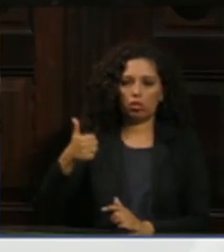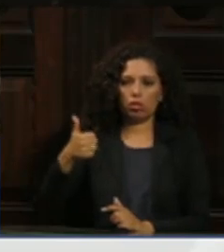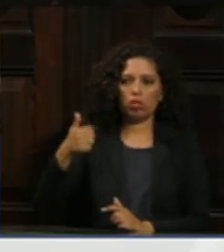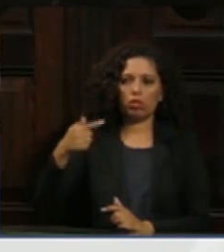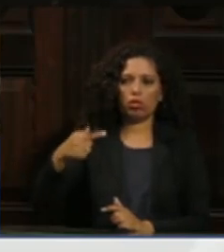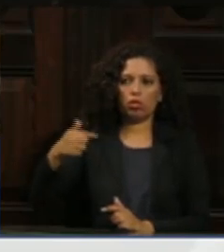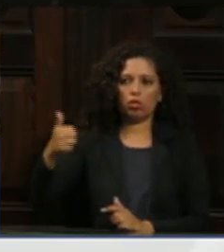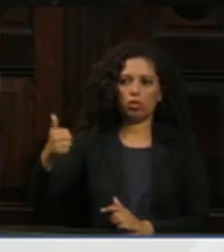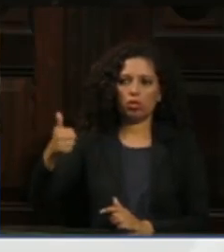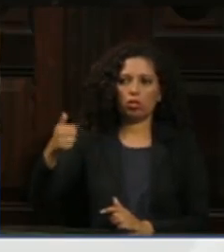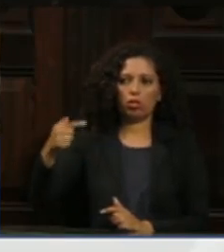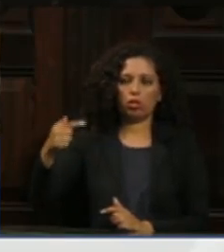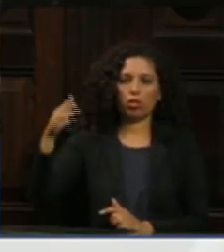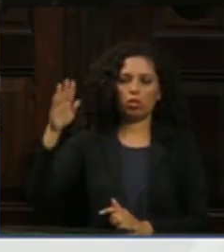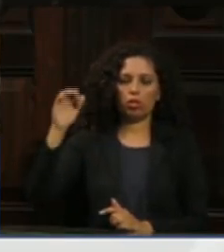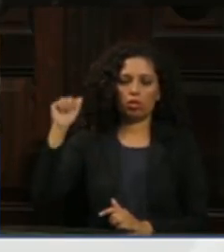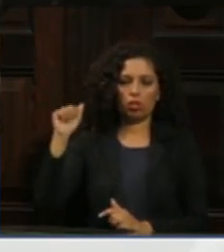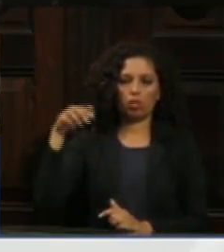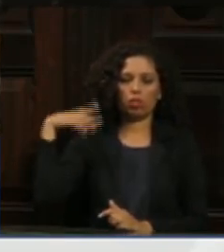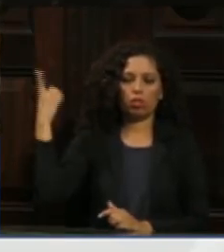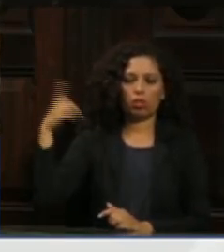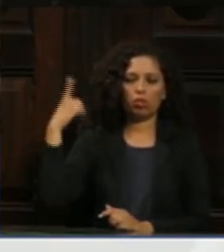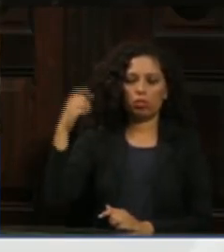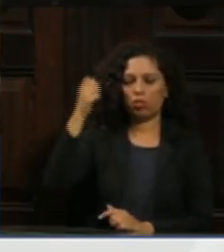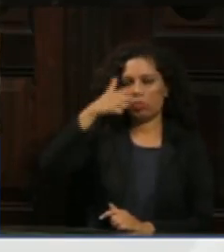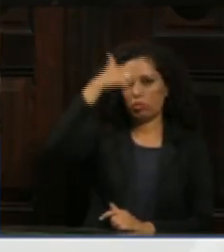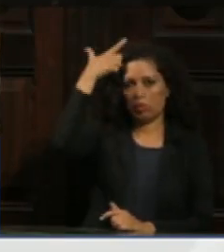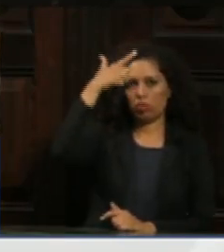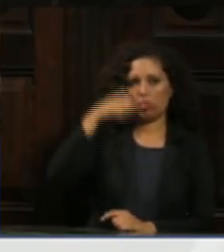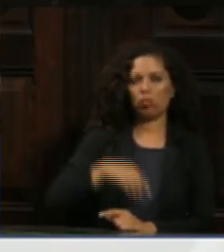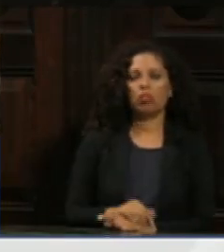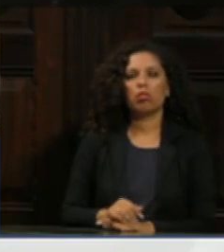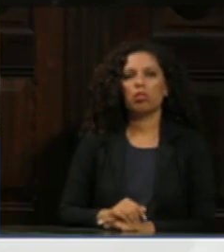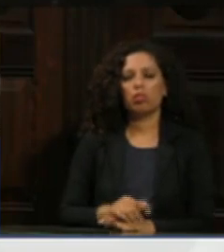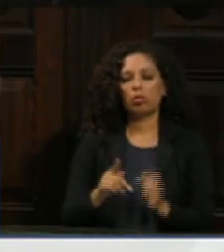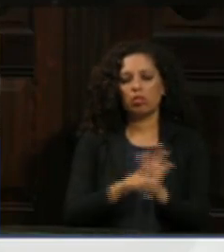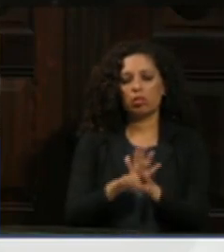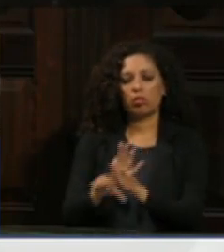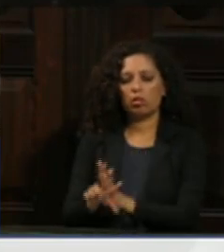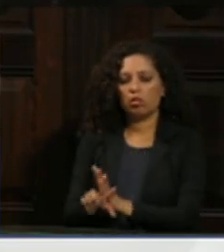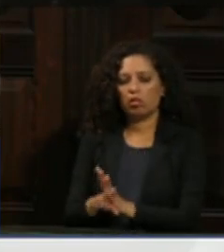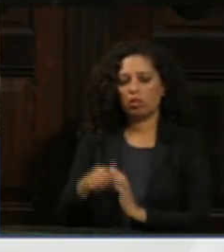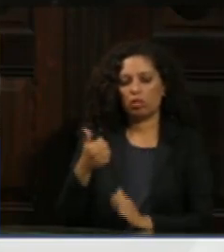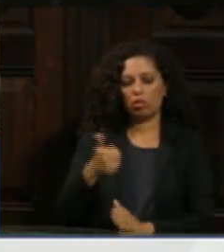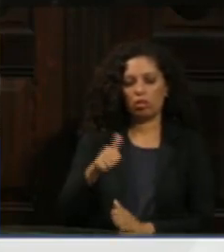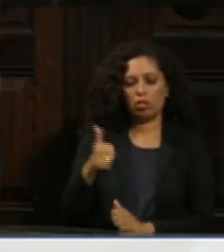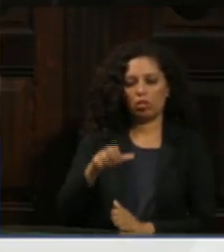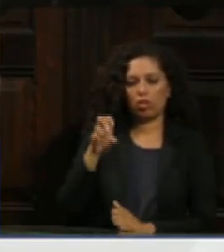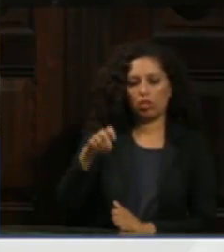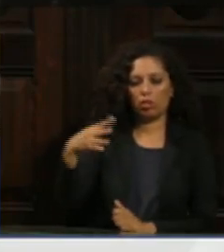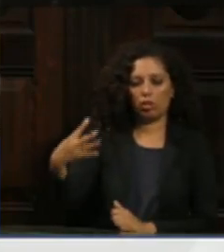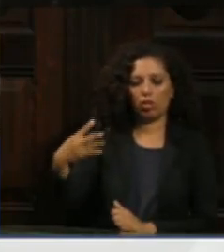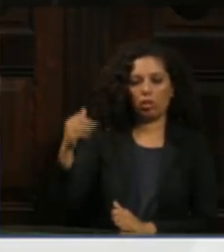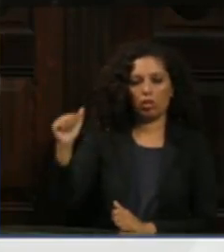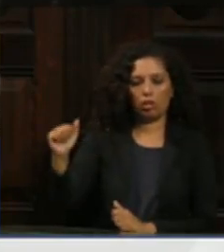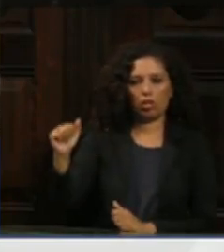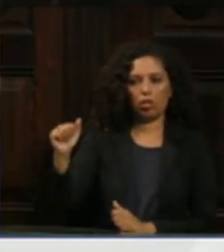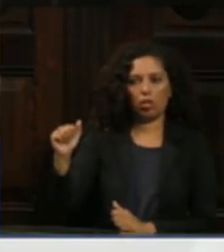Parabéns, deputado Valdec Carneiro. Faço suas palavras as minhas. Agora vamos.